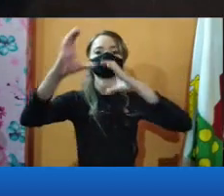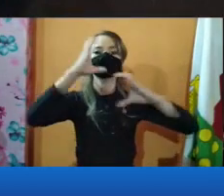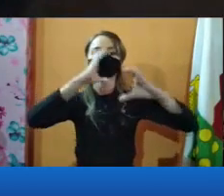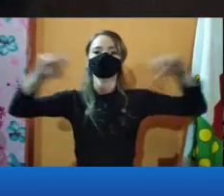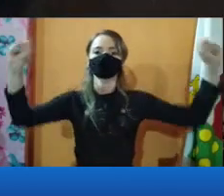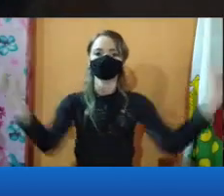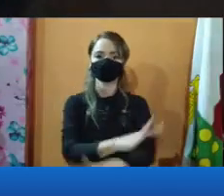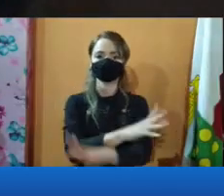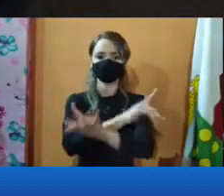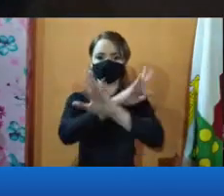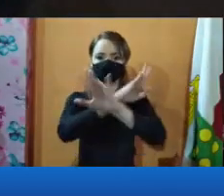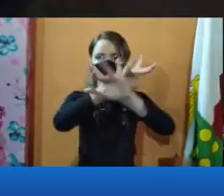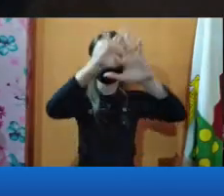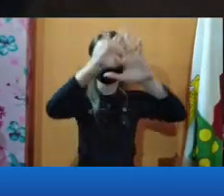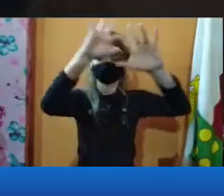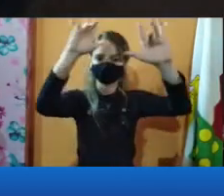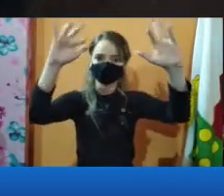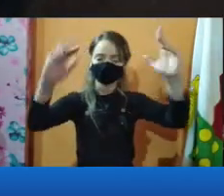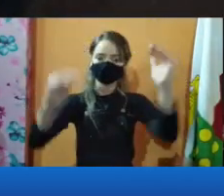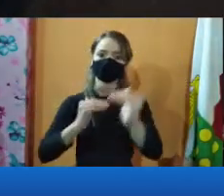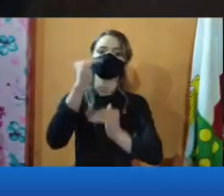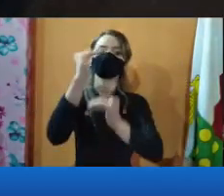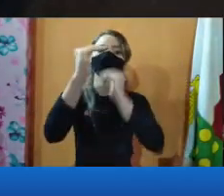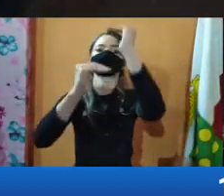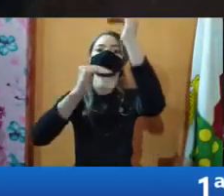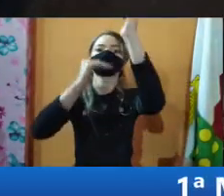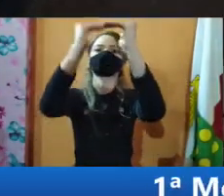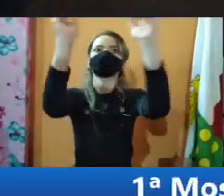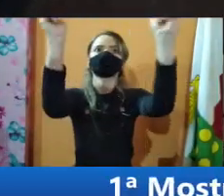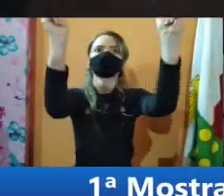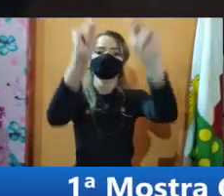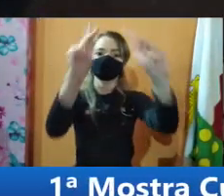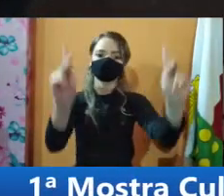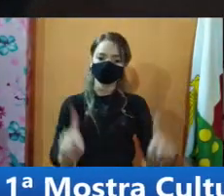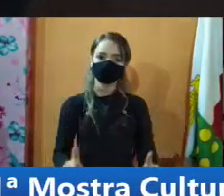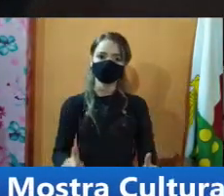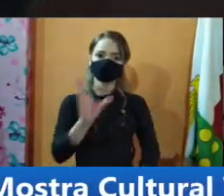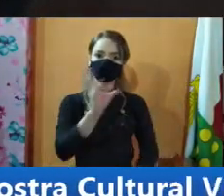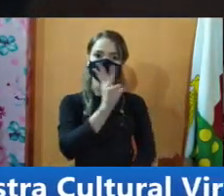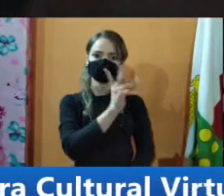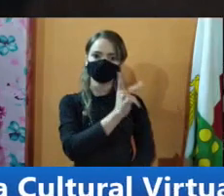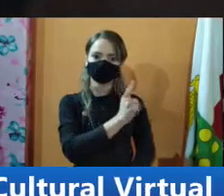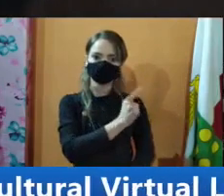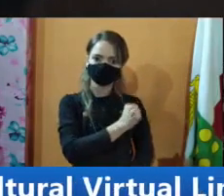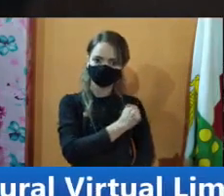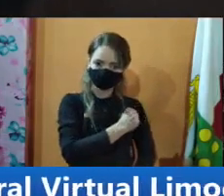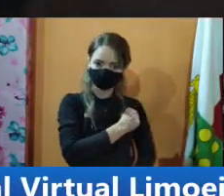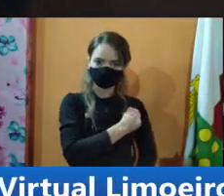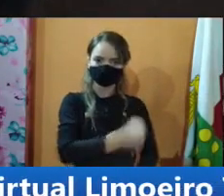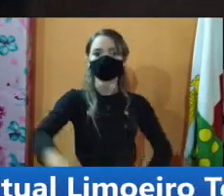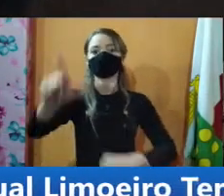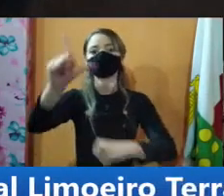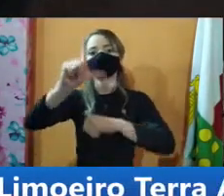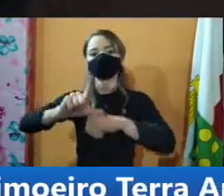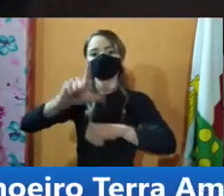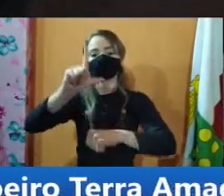entoando um canto de glória, de progresso, de paz e de amor.